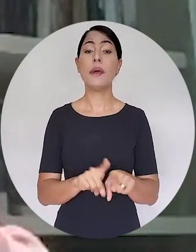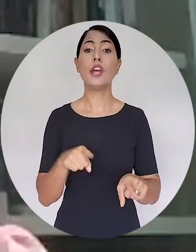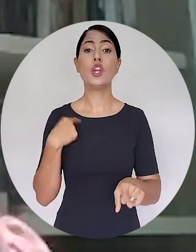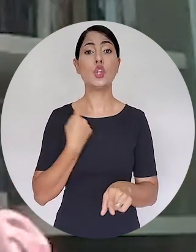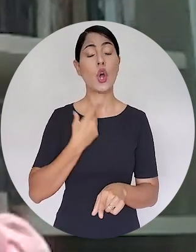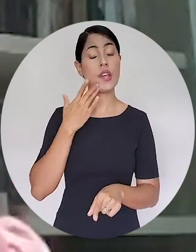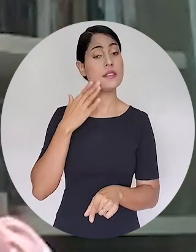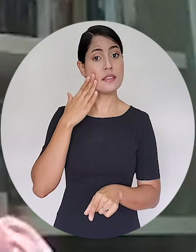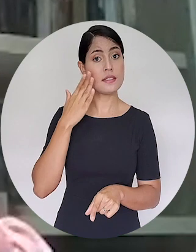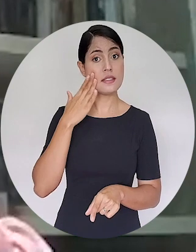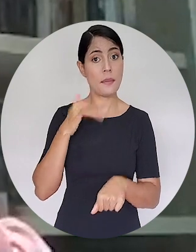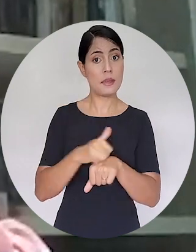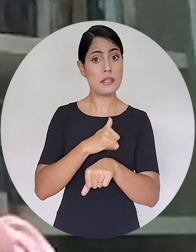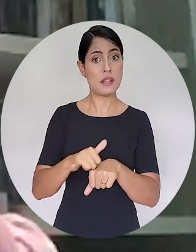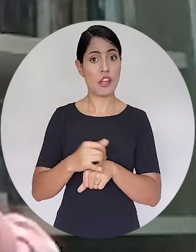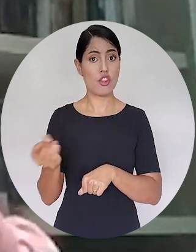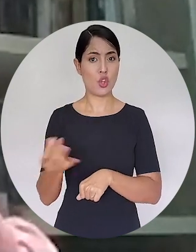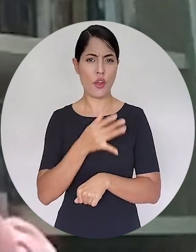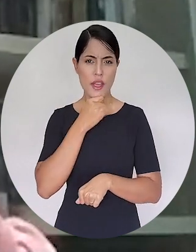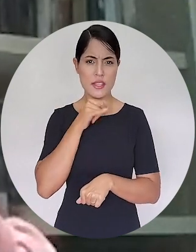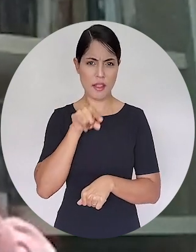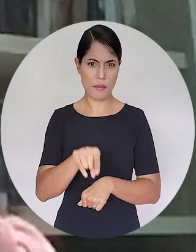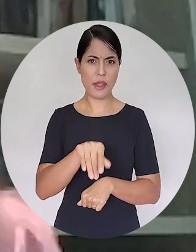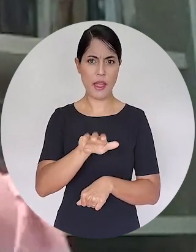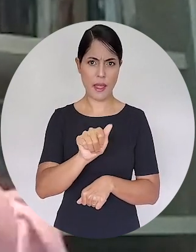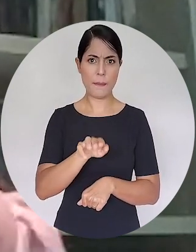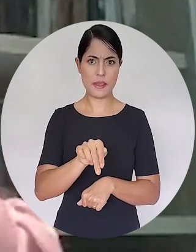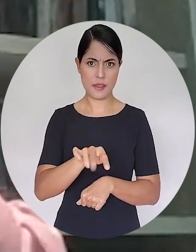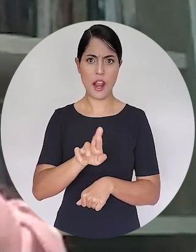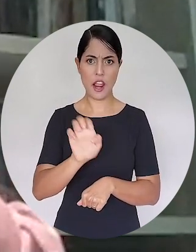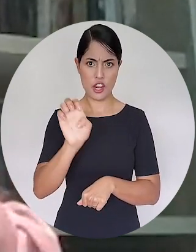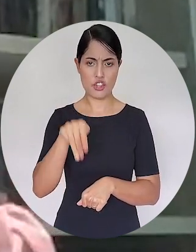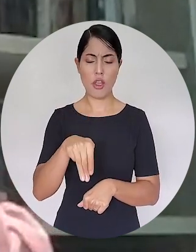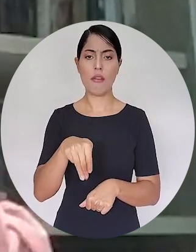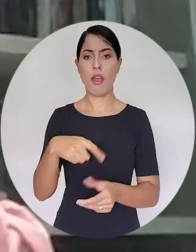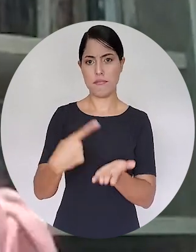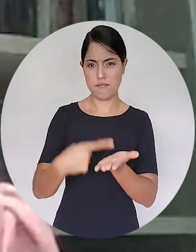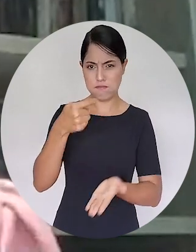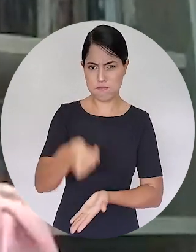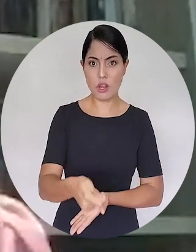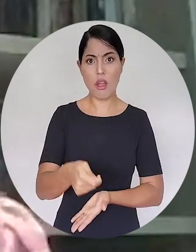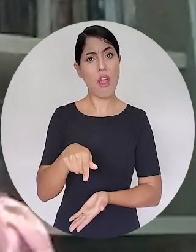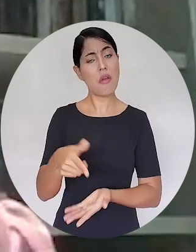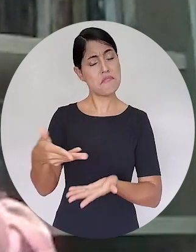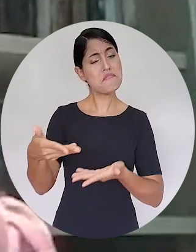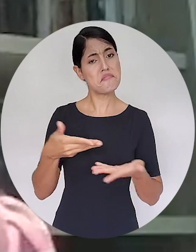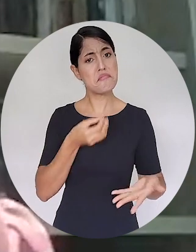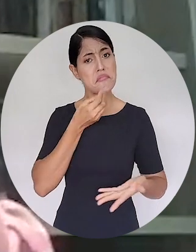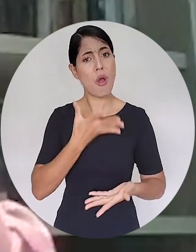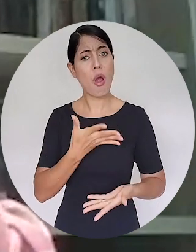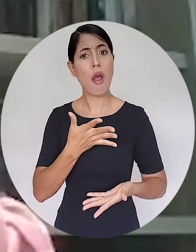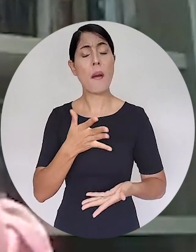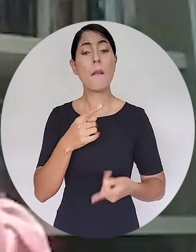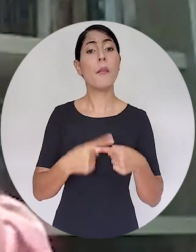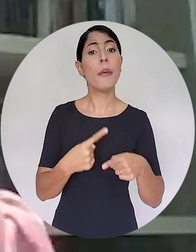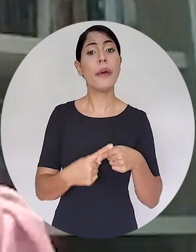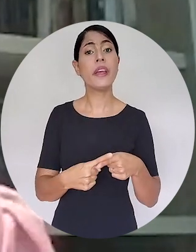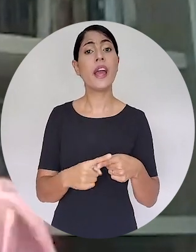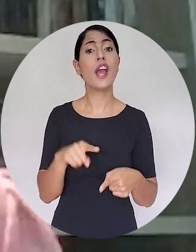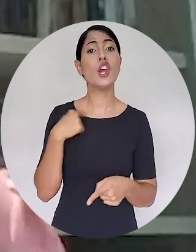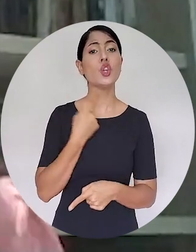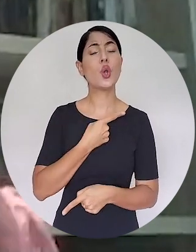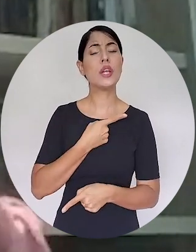conflitos, como foi o caso da arbitragem, ele é muito bem-vindo, né? Porque aí a gente consegue identificar aquelas disputas, aqueles conflitos